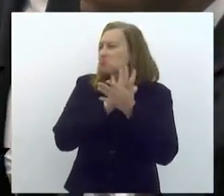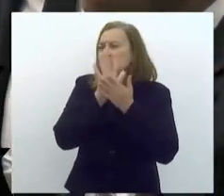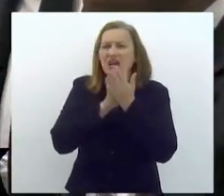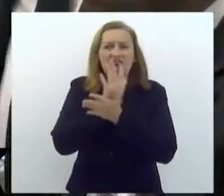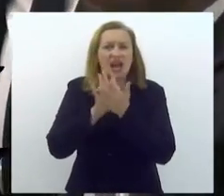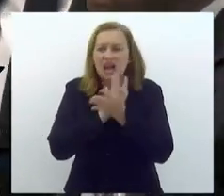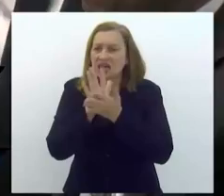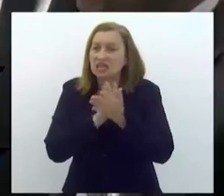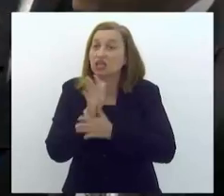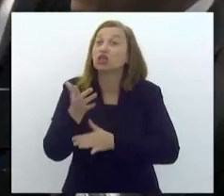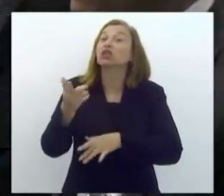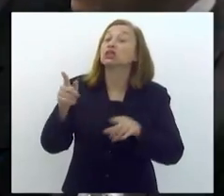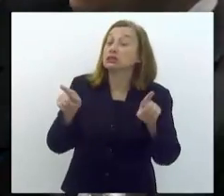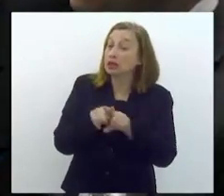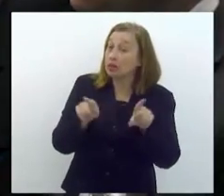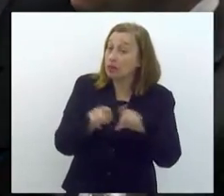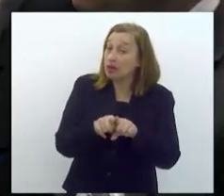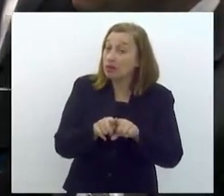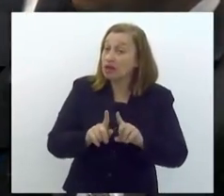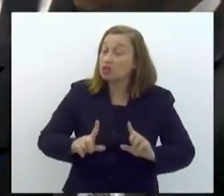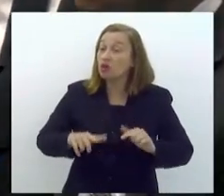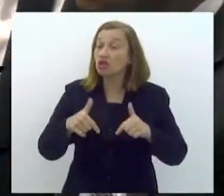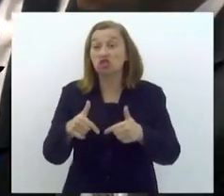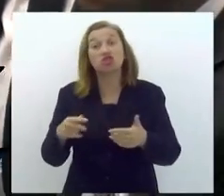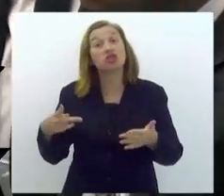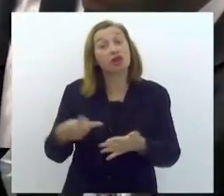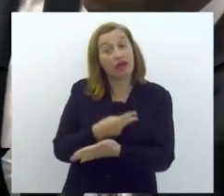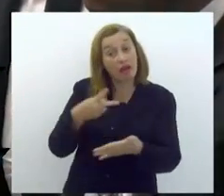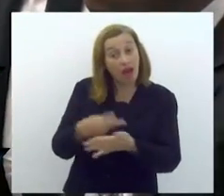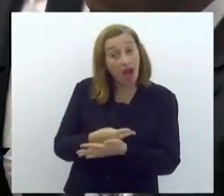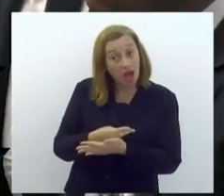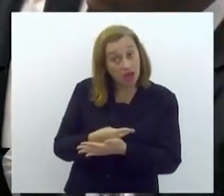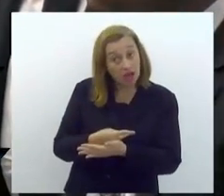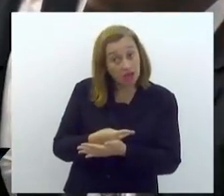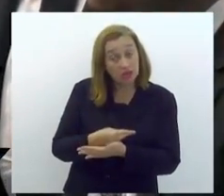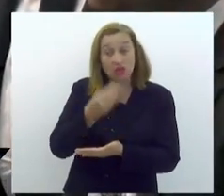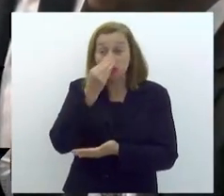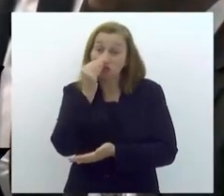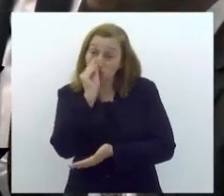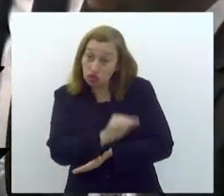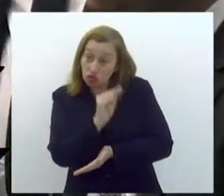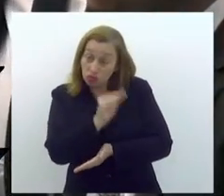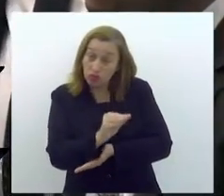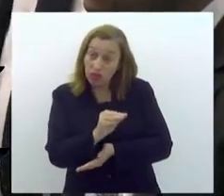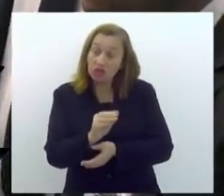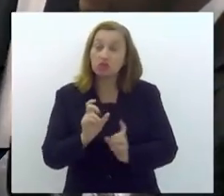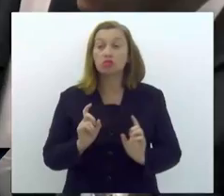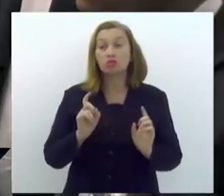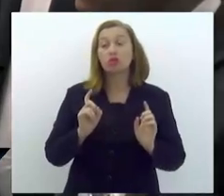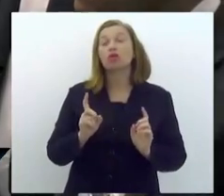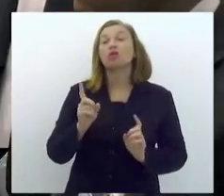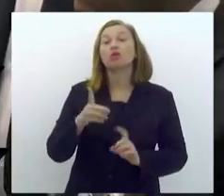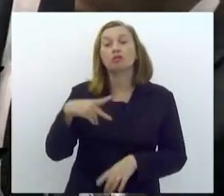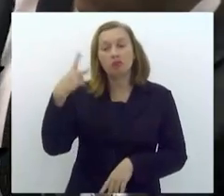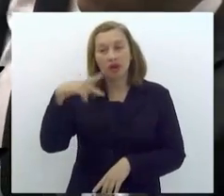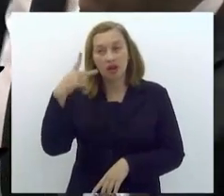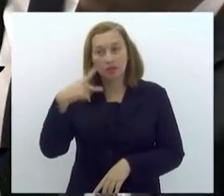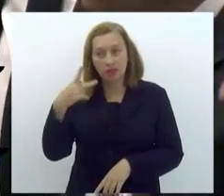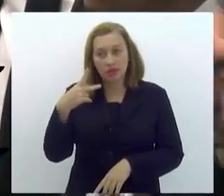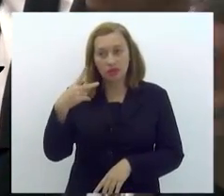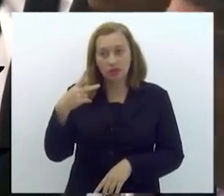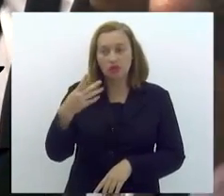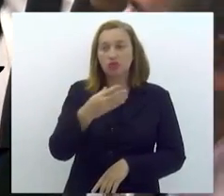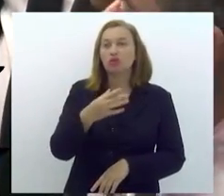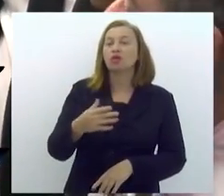e mais um gesto de soberba de petulância e de desrespeito com o Parlamento Fluminense por parte de um